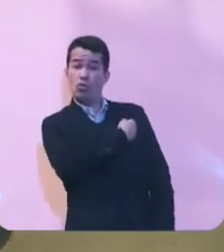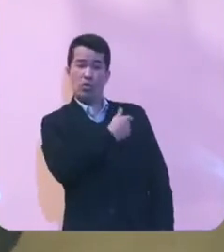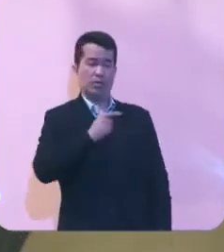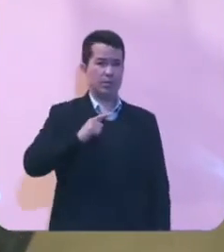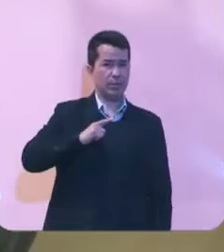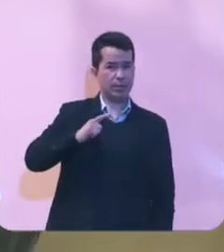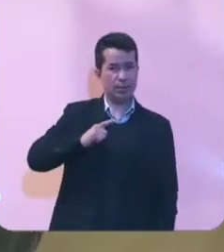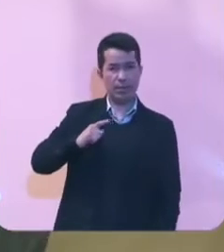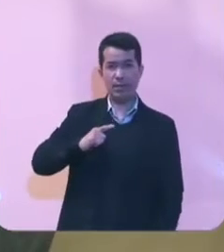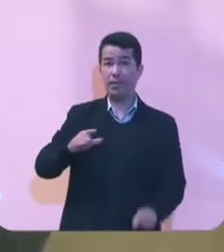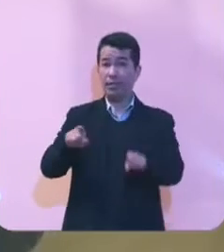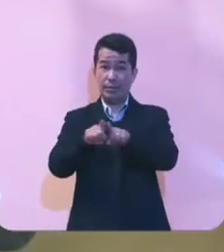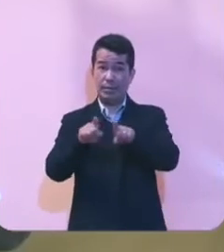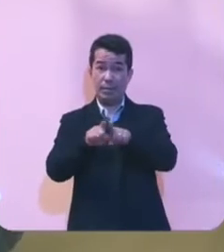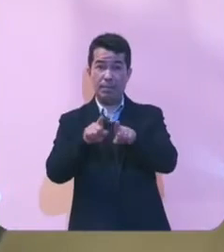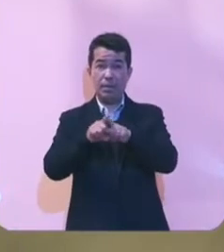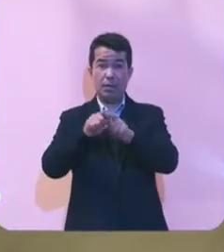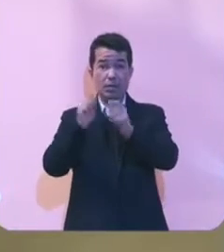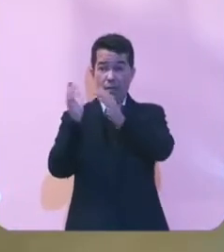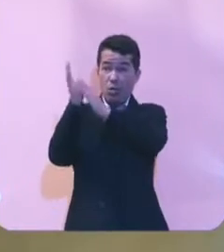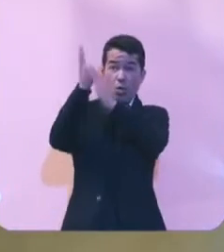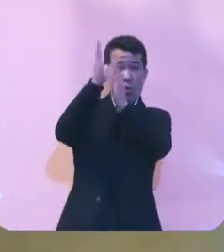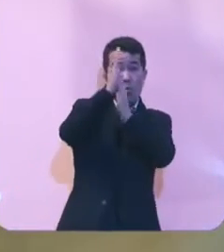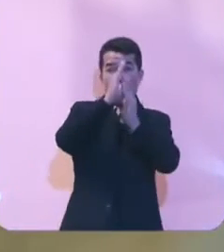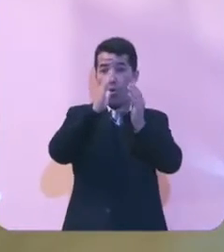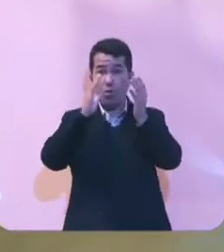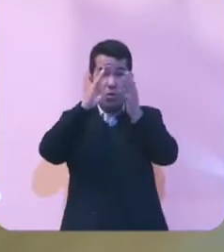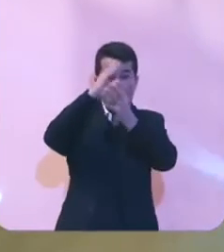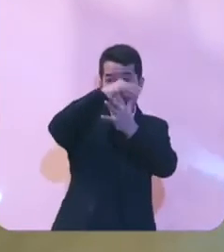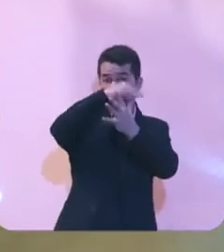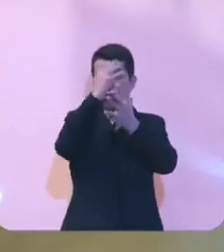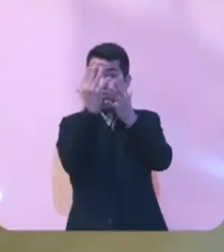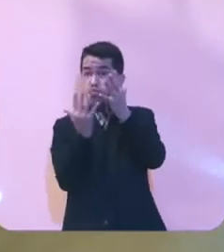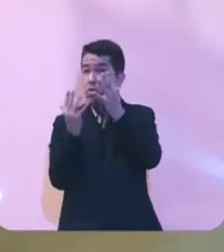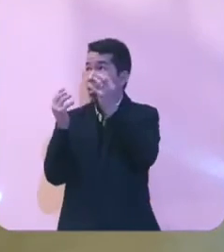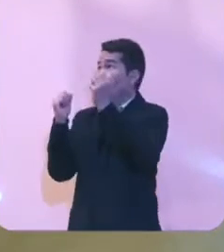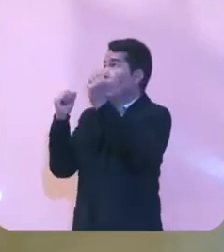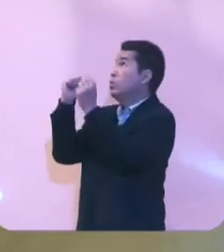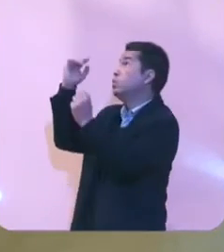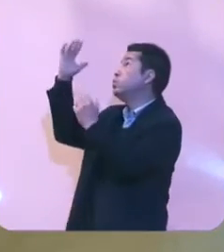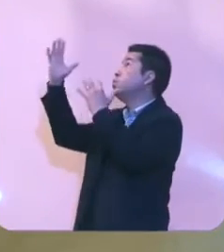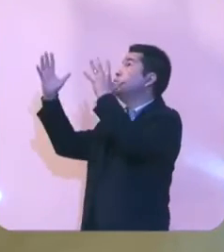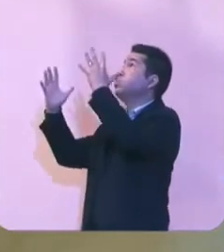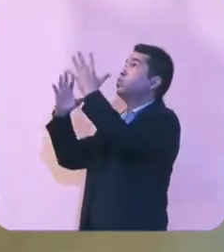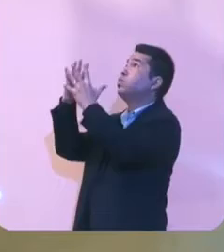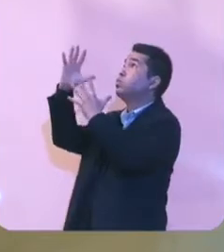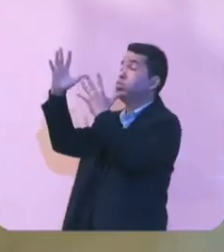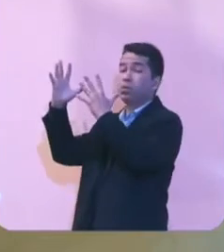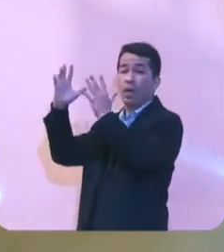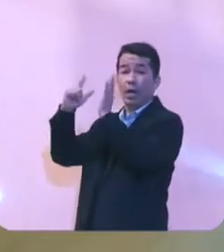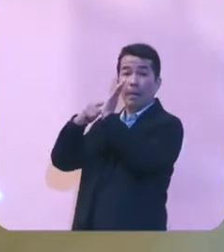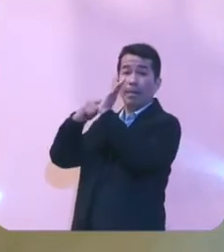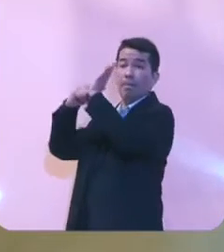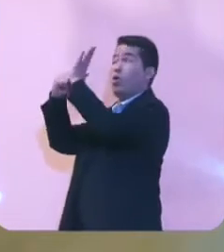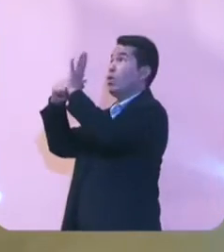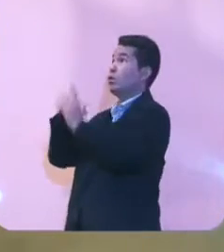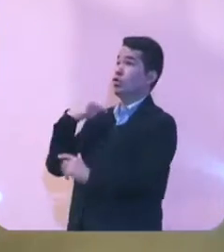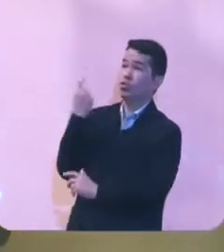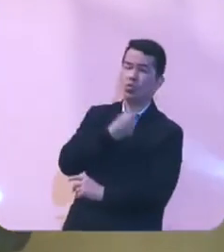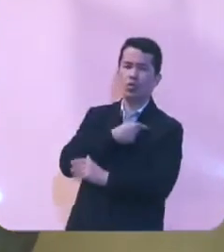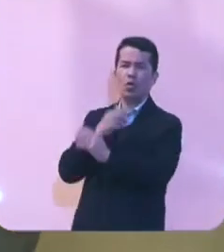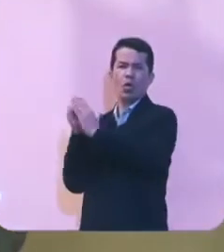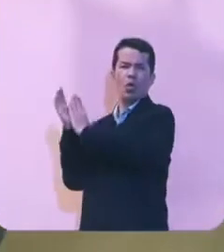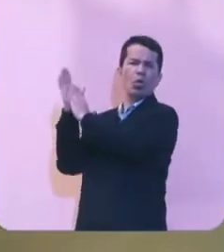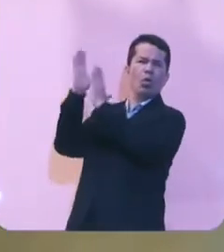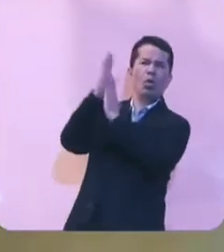nossos lábios que revelam o que vai no nosso coração, que se torna o sacrifício de louvor hoje. E eu